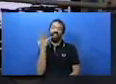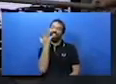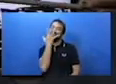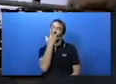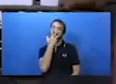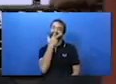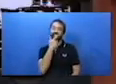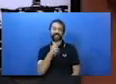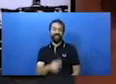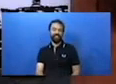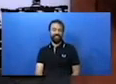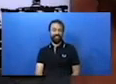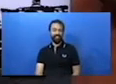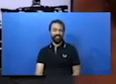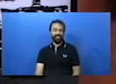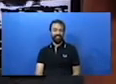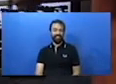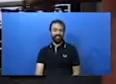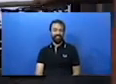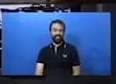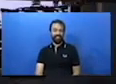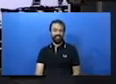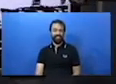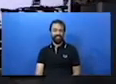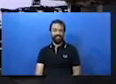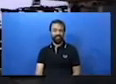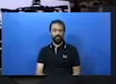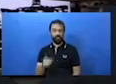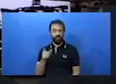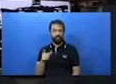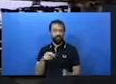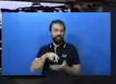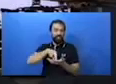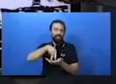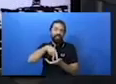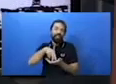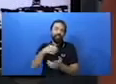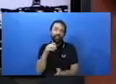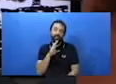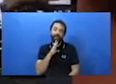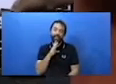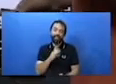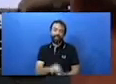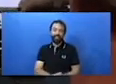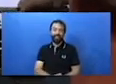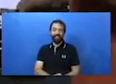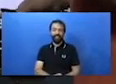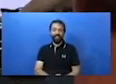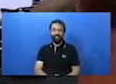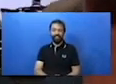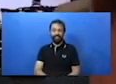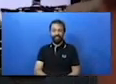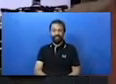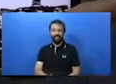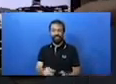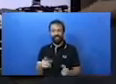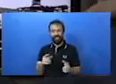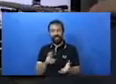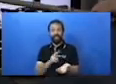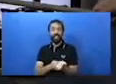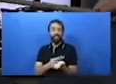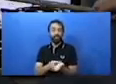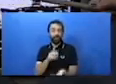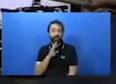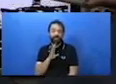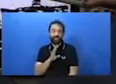linda. Professora Adriana Neves, você sabe dançar esse ritmo? Você sabe qual ritmo é esse? Gente, será que a dona